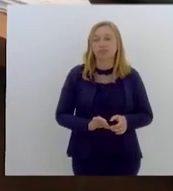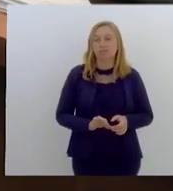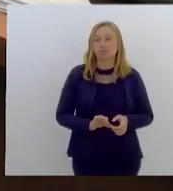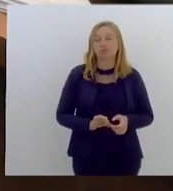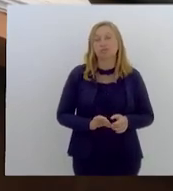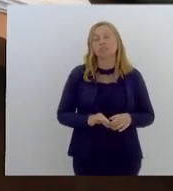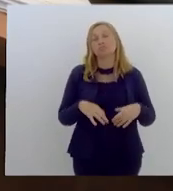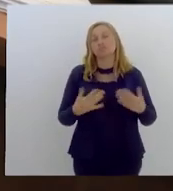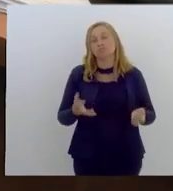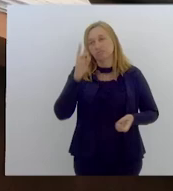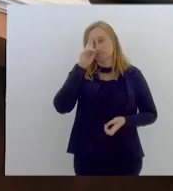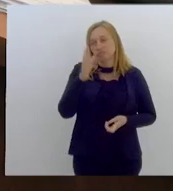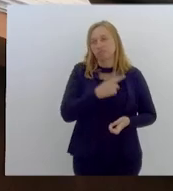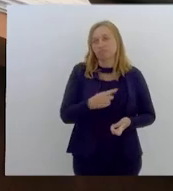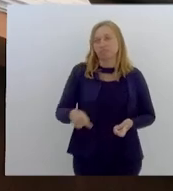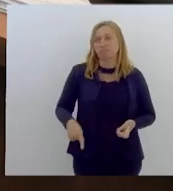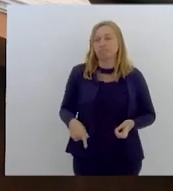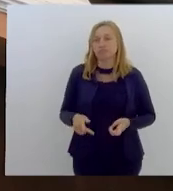Então, senhor presidente.